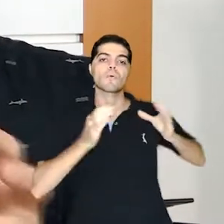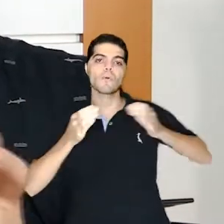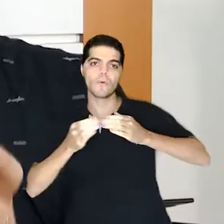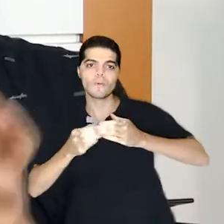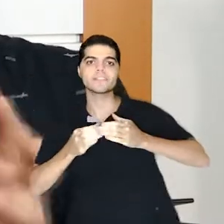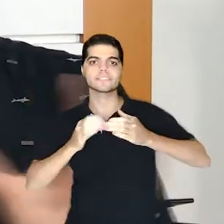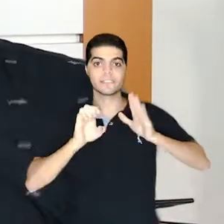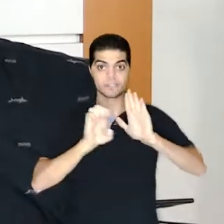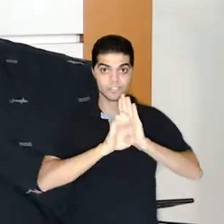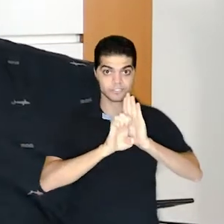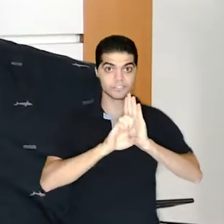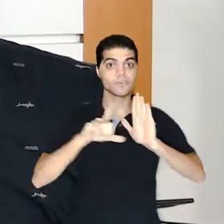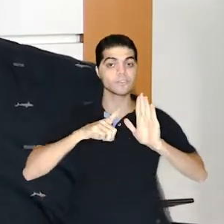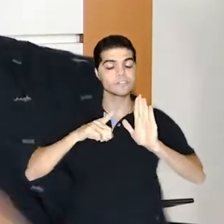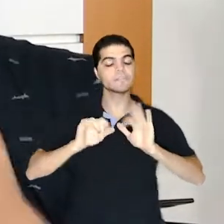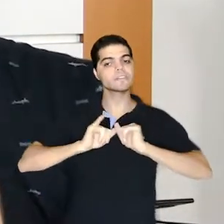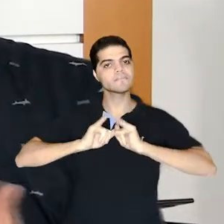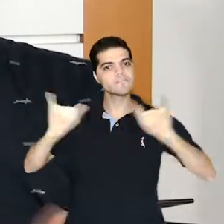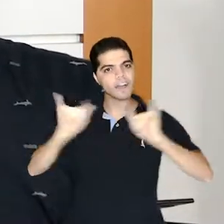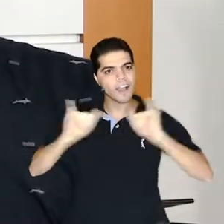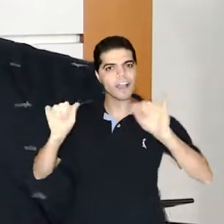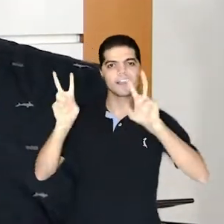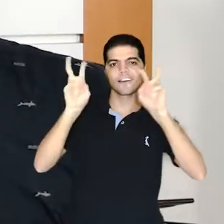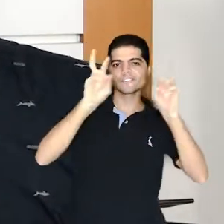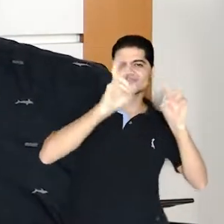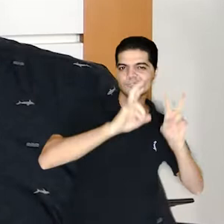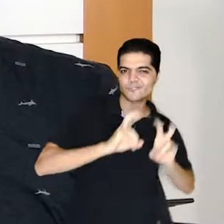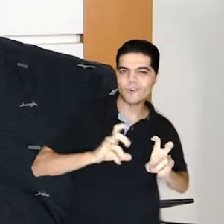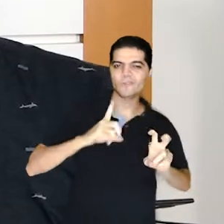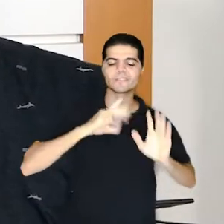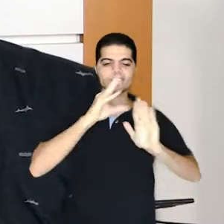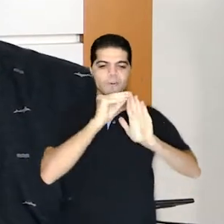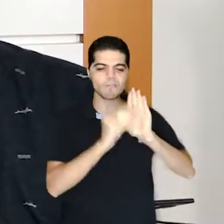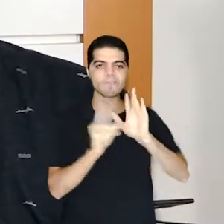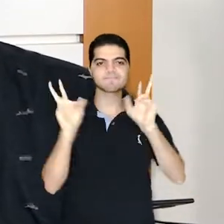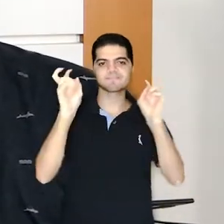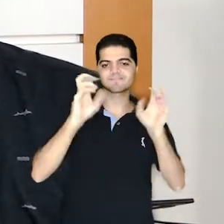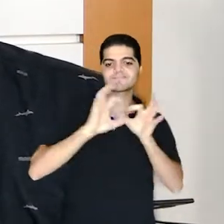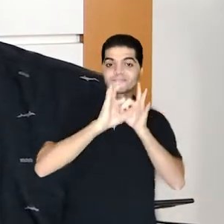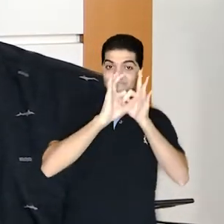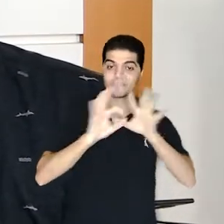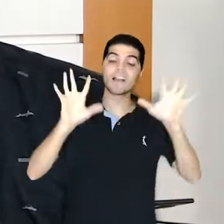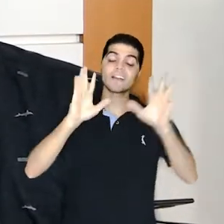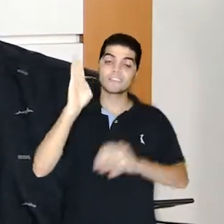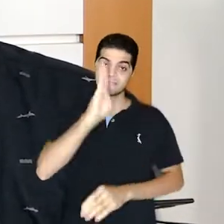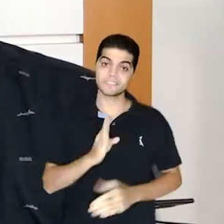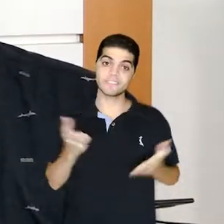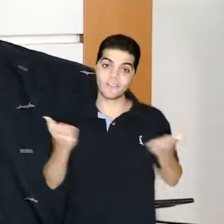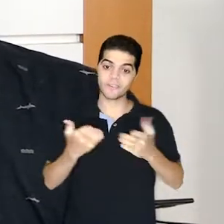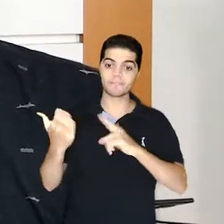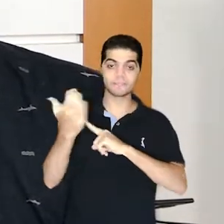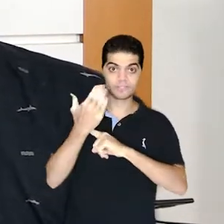forma didática vários assuntos e aí nós temos esse volume da Independência do Brasil para nos ajudar nesse debate